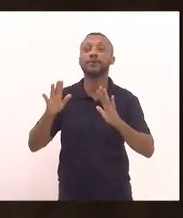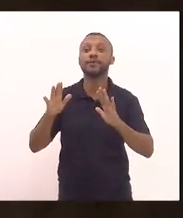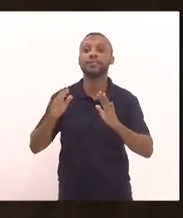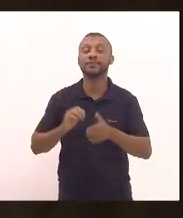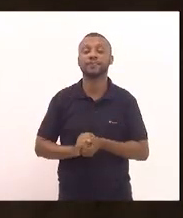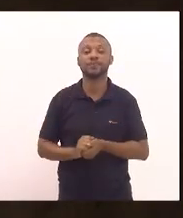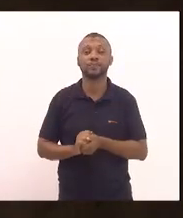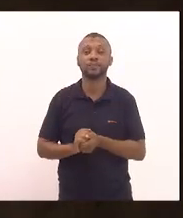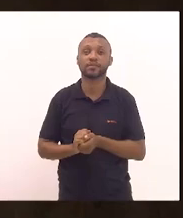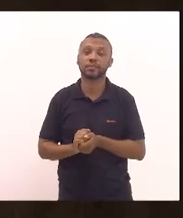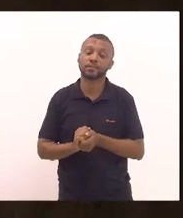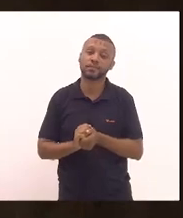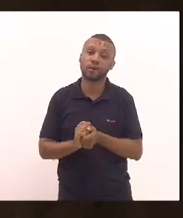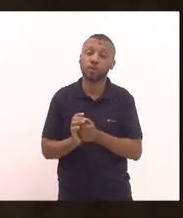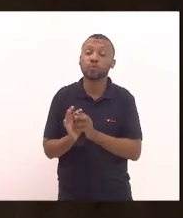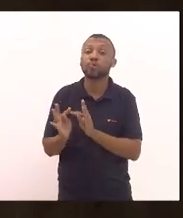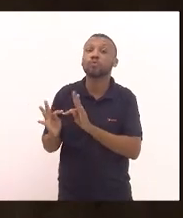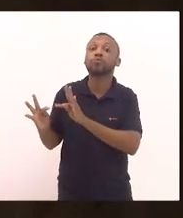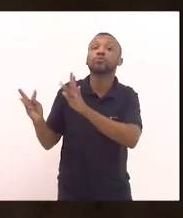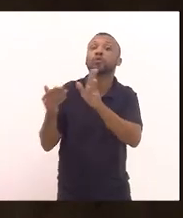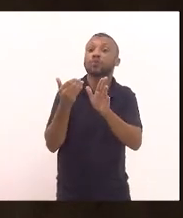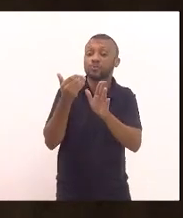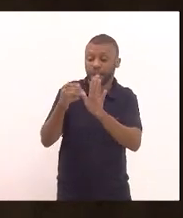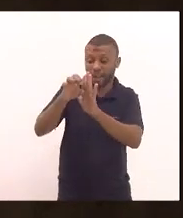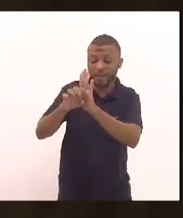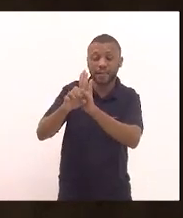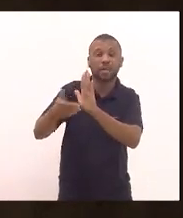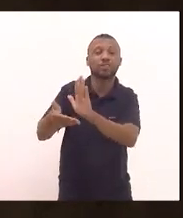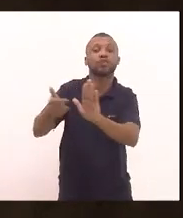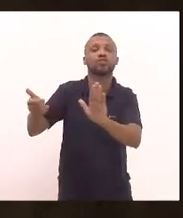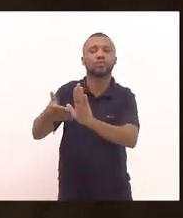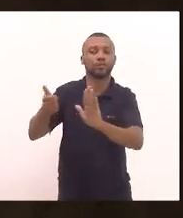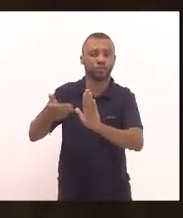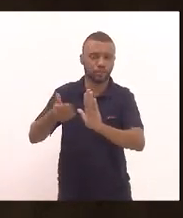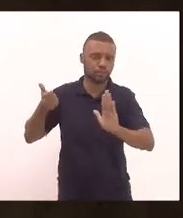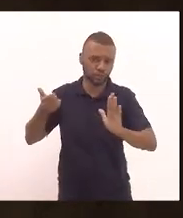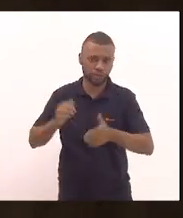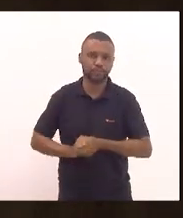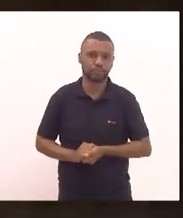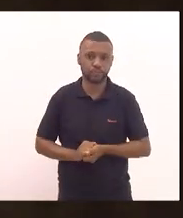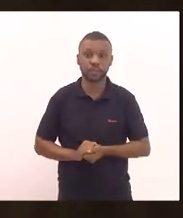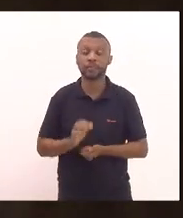estão todos retirando. Então, o parecer vai ser pela